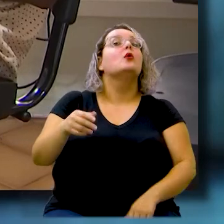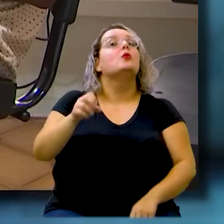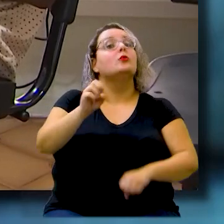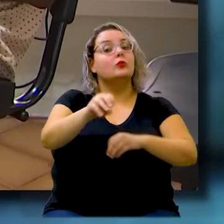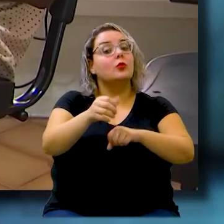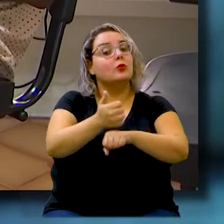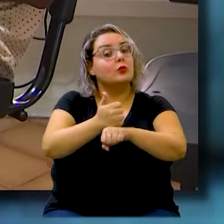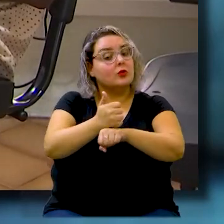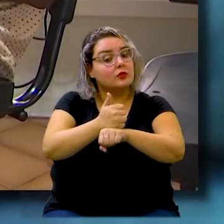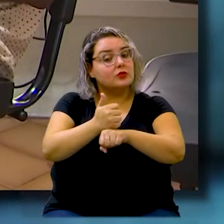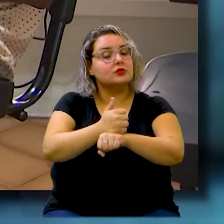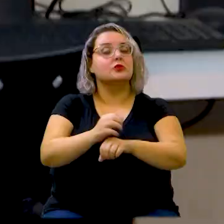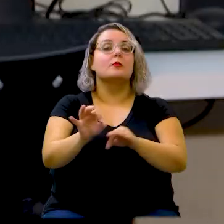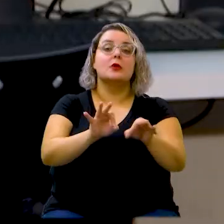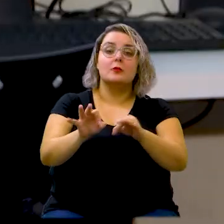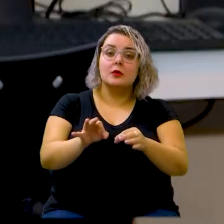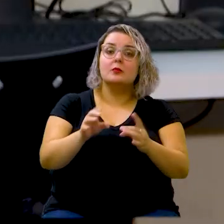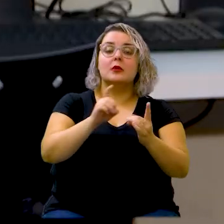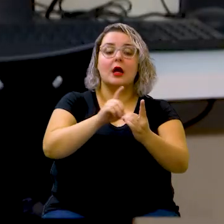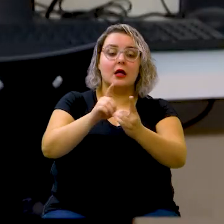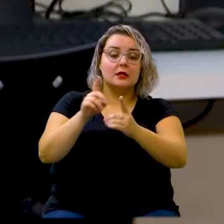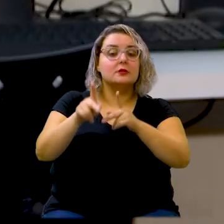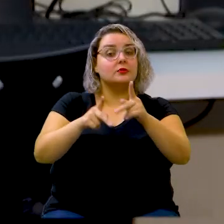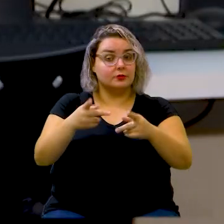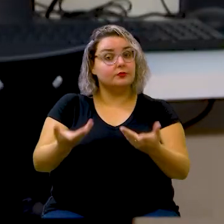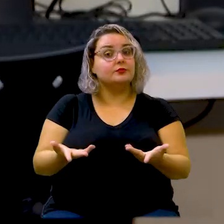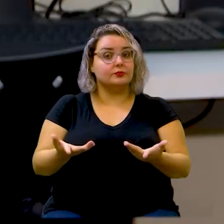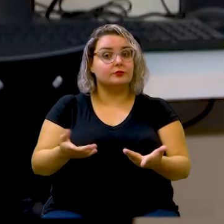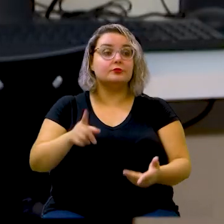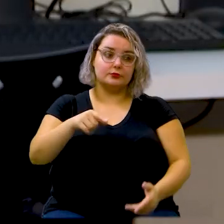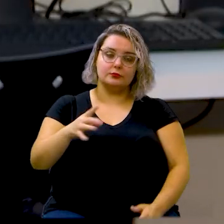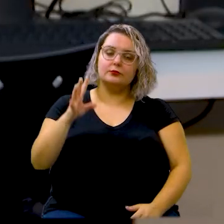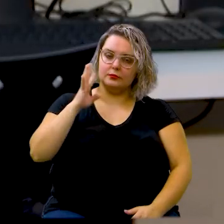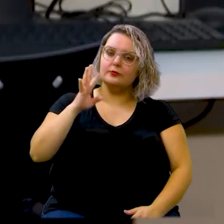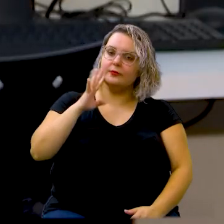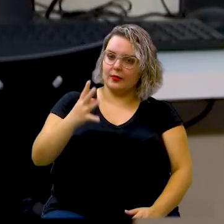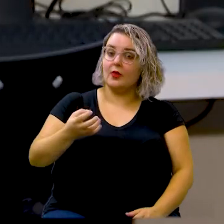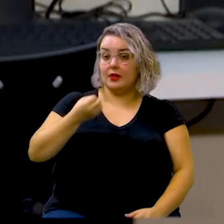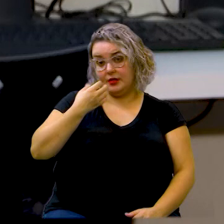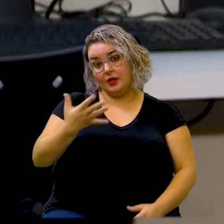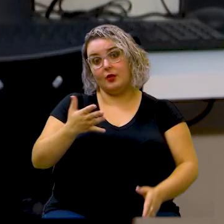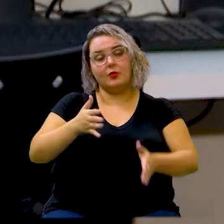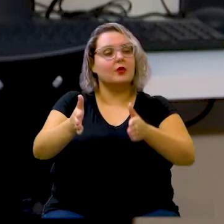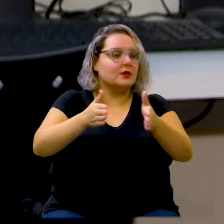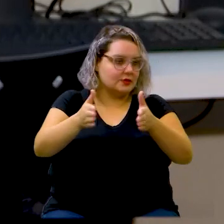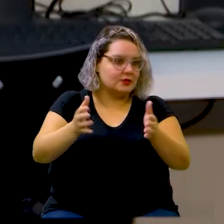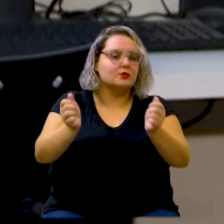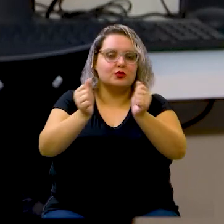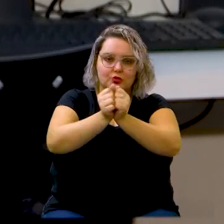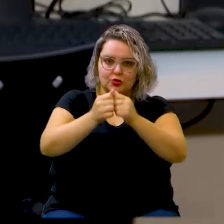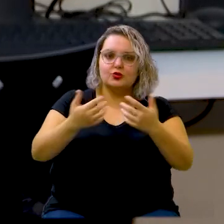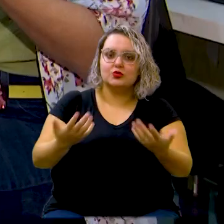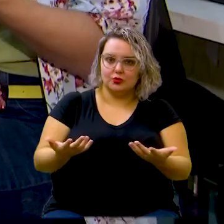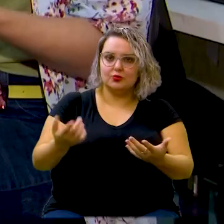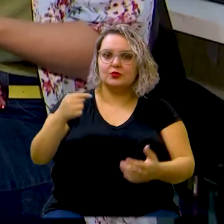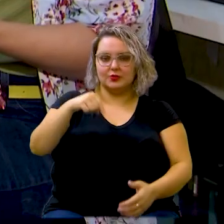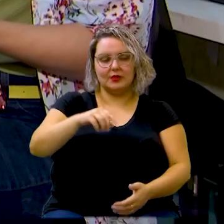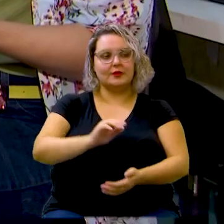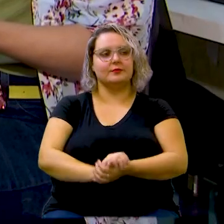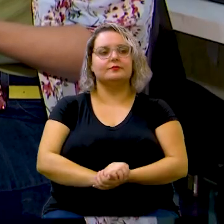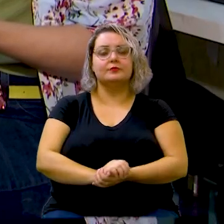para estar atendendo esse público. Então é bastante interessante para eles esse momento de estarem juntos aqui.